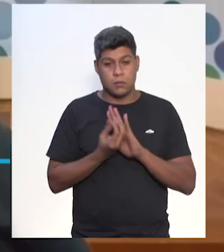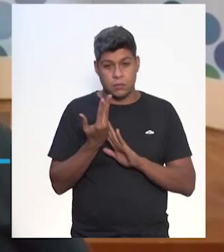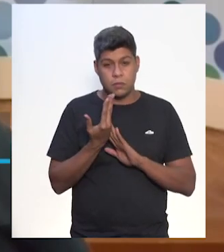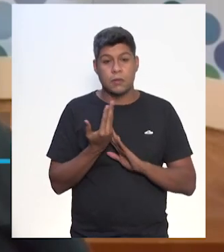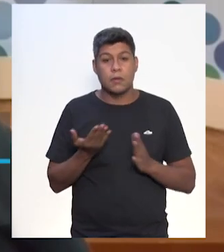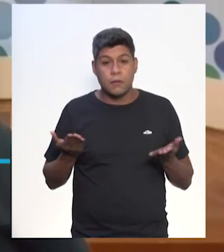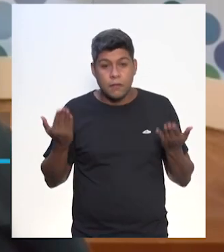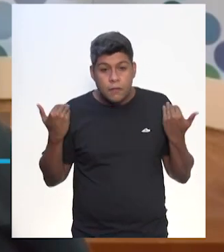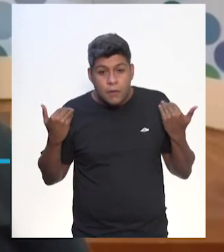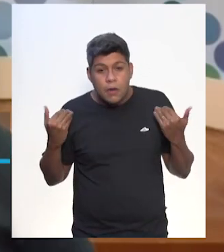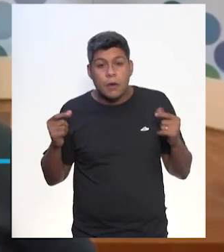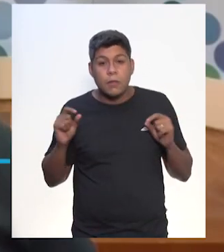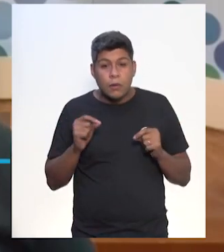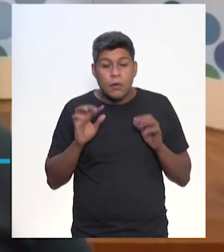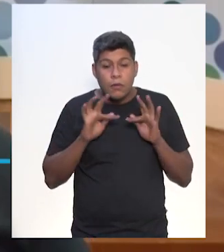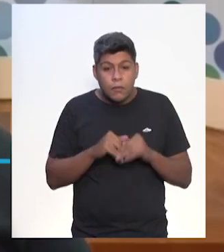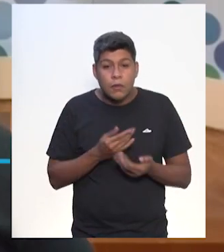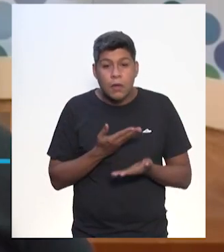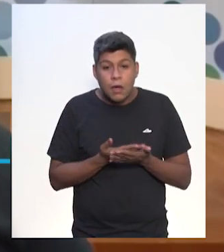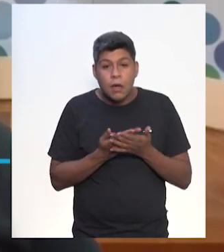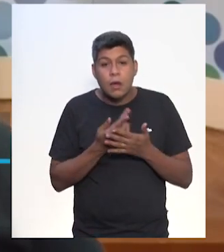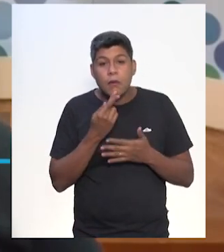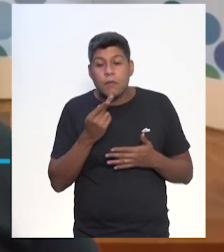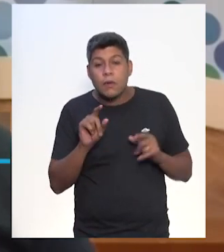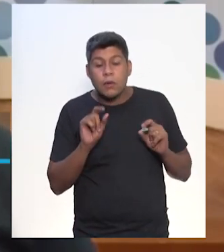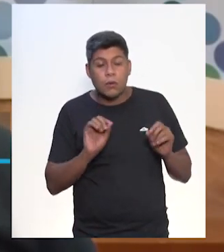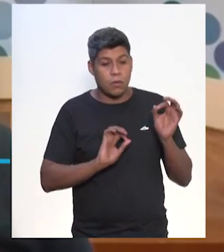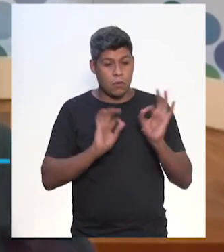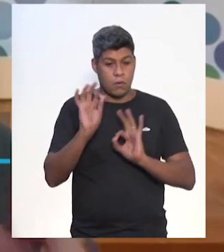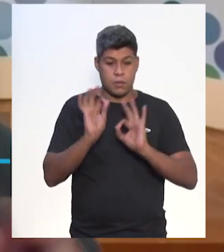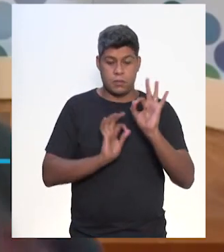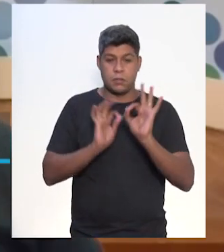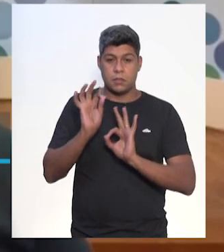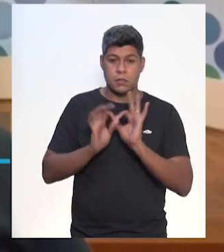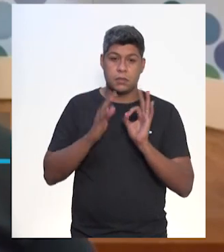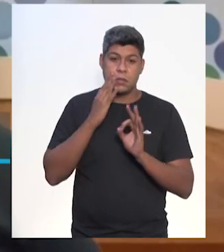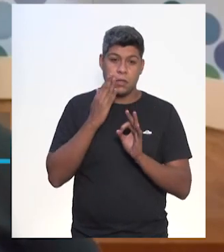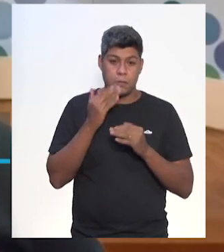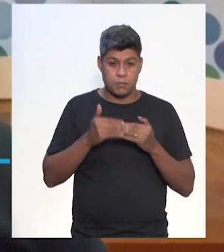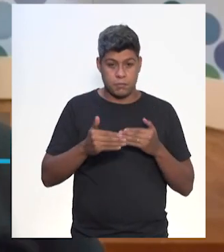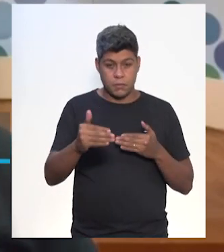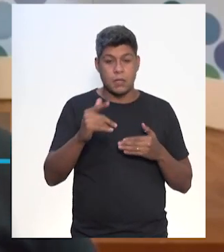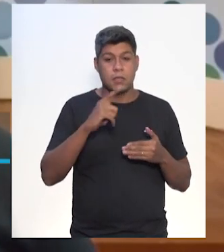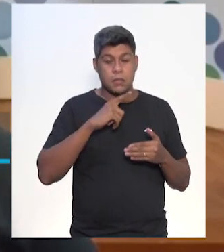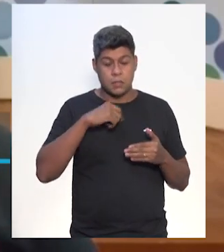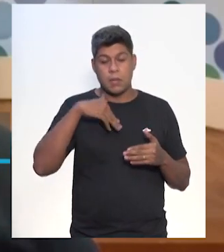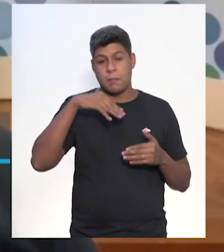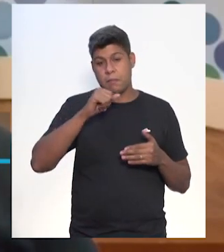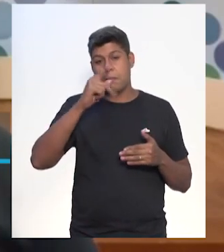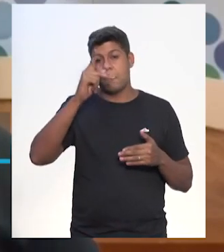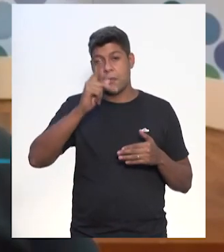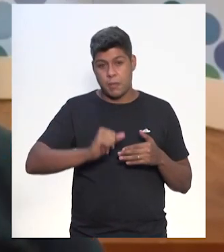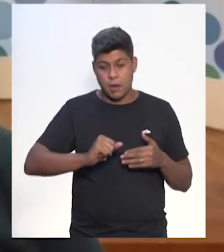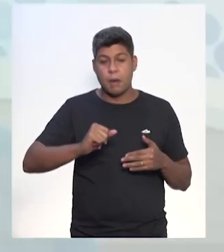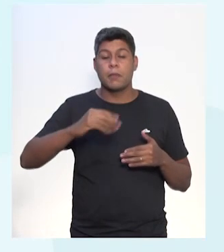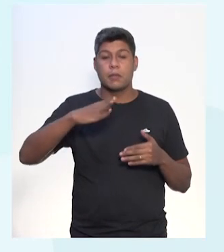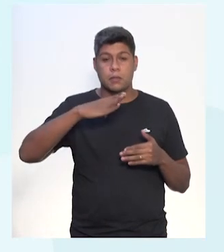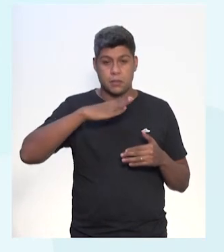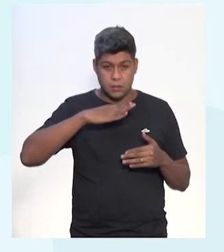Vamos lá para o encaminhamento do fim da aula, né? Falando sobre um pouco da urbanização. Então, na próxima tela nós vamos ter um mapa mostrando a